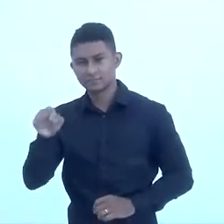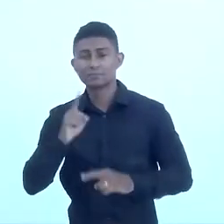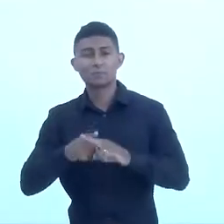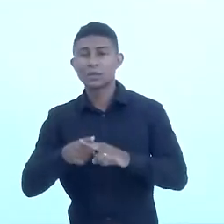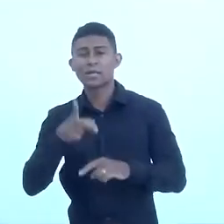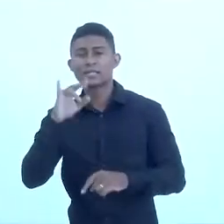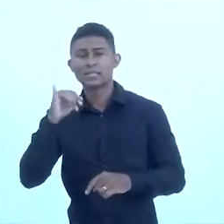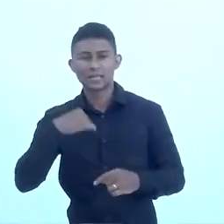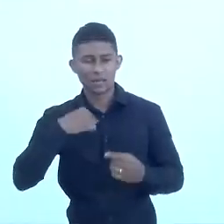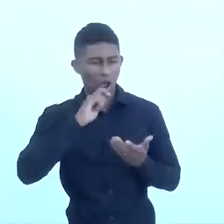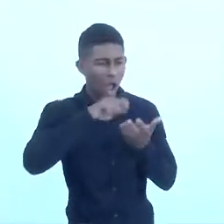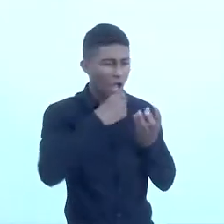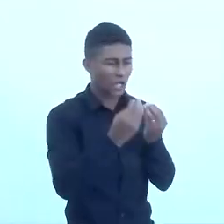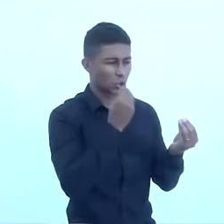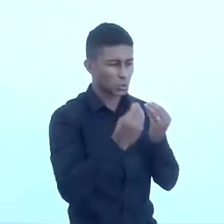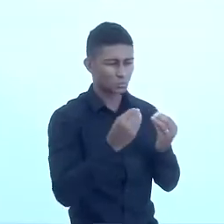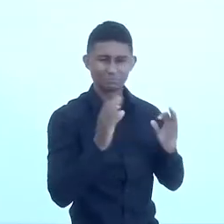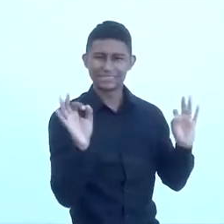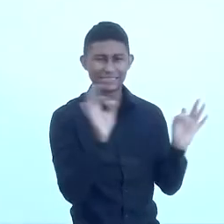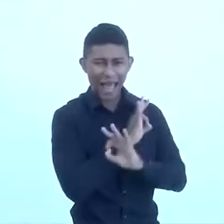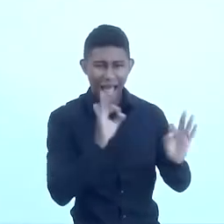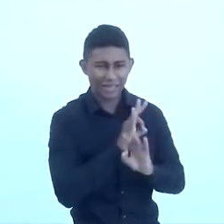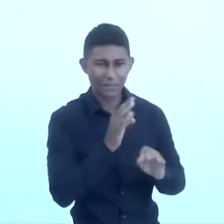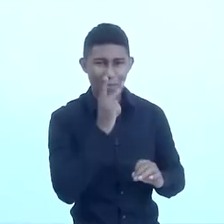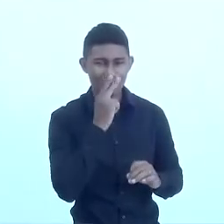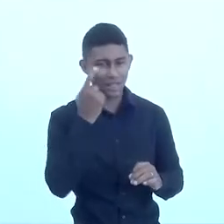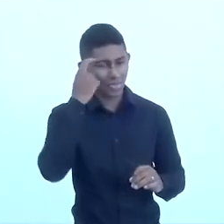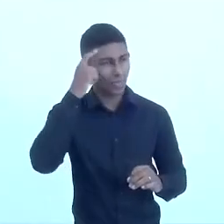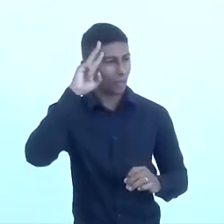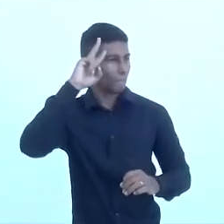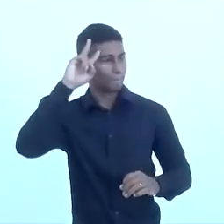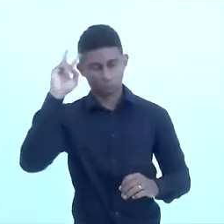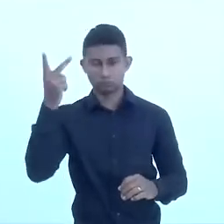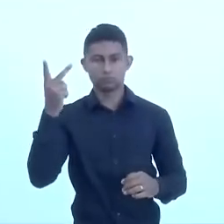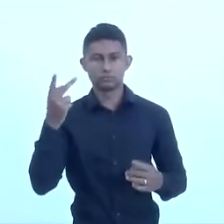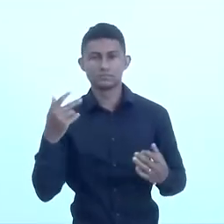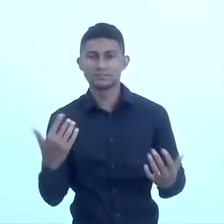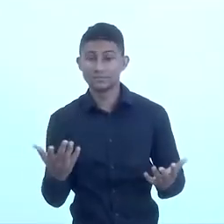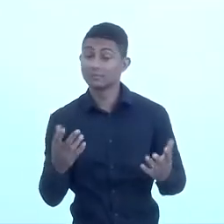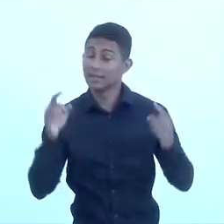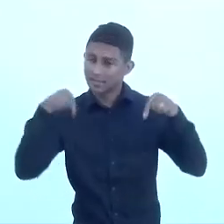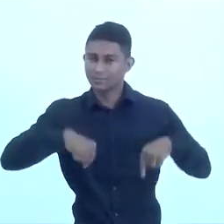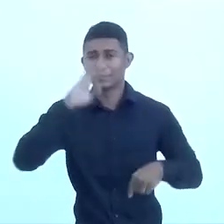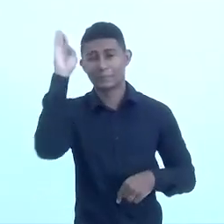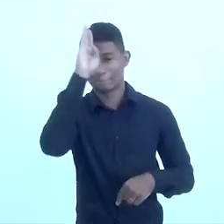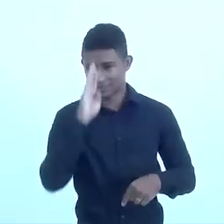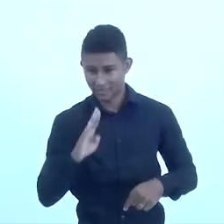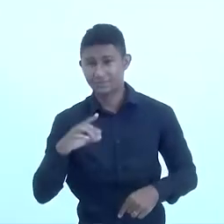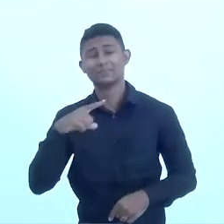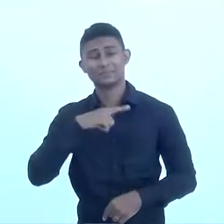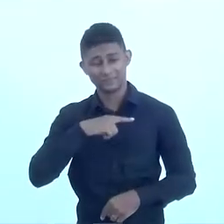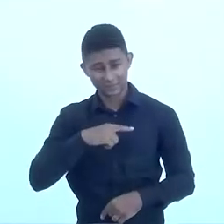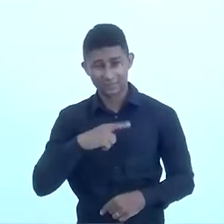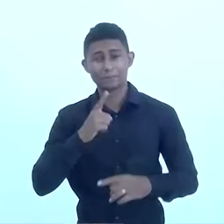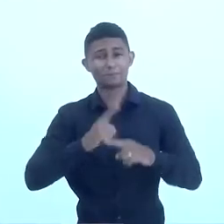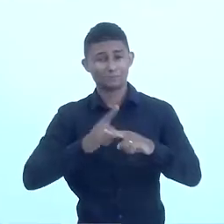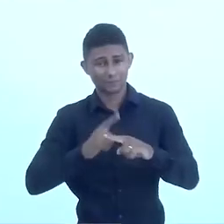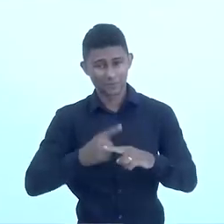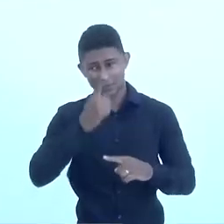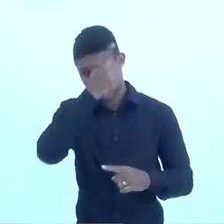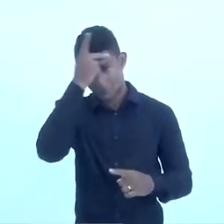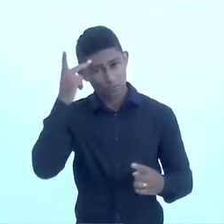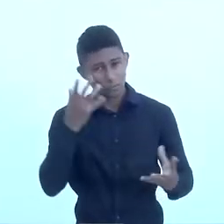cara não tem comida, vira outra coisa, né? Por isso que o Brasil vive um momento muito grave, porque a fome,